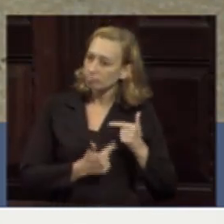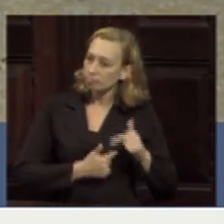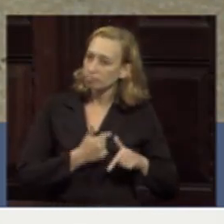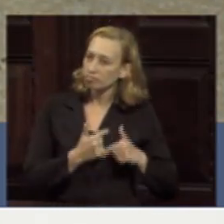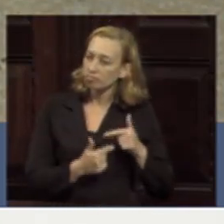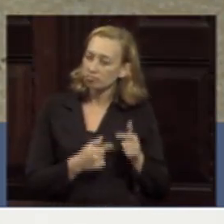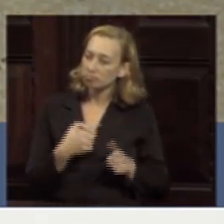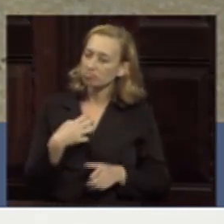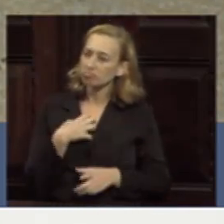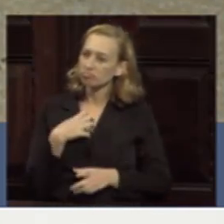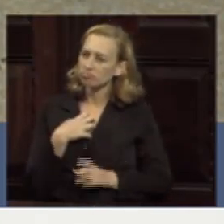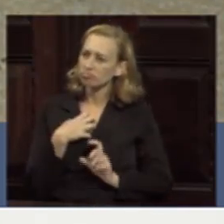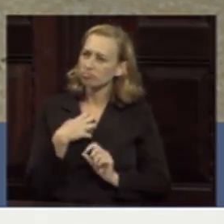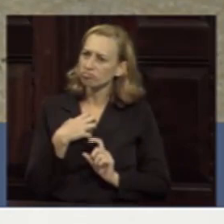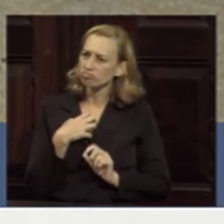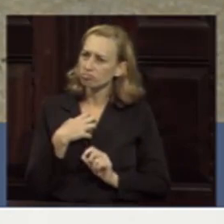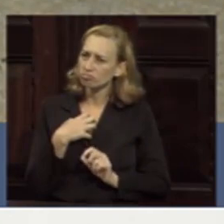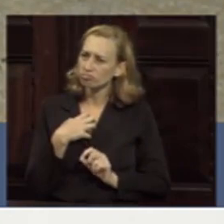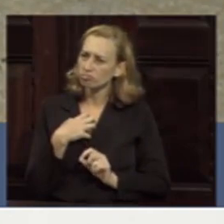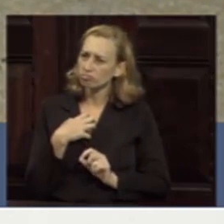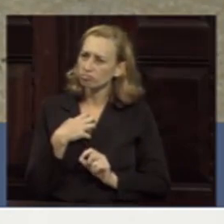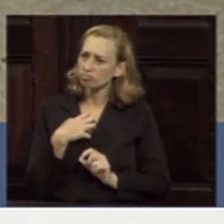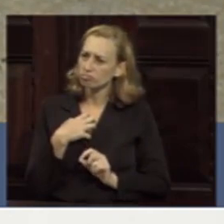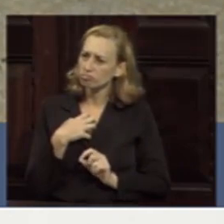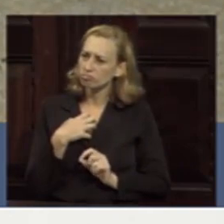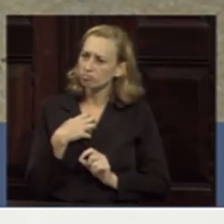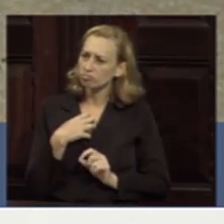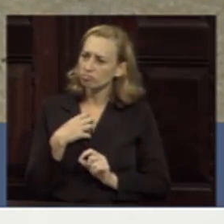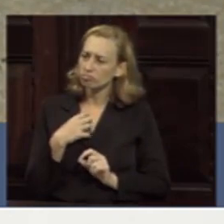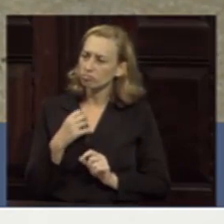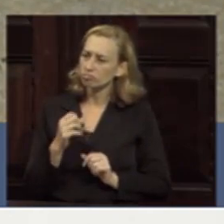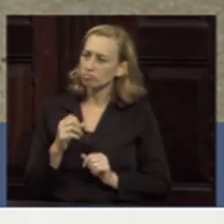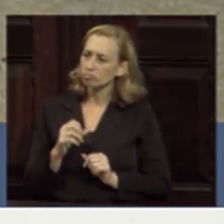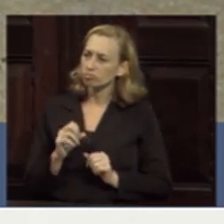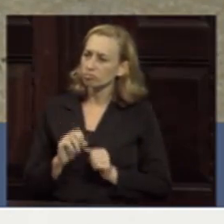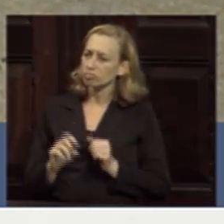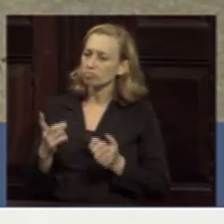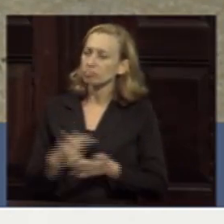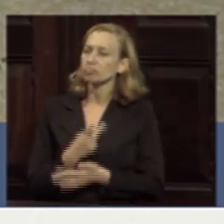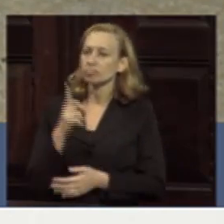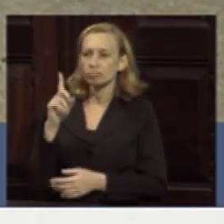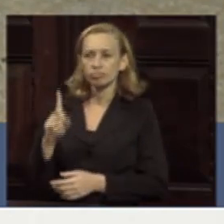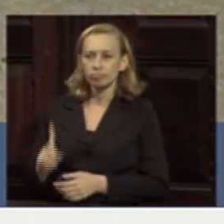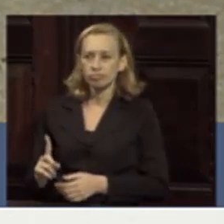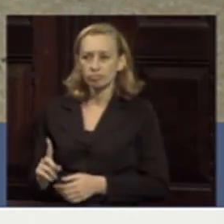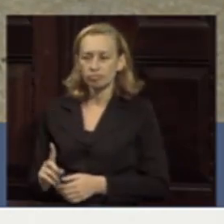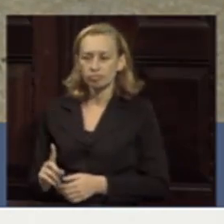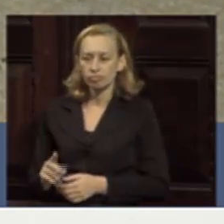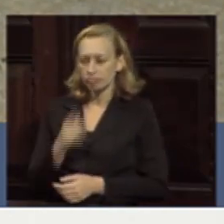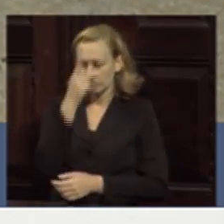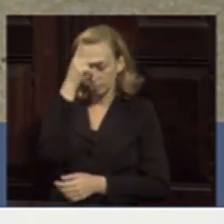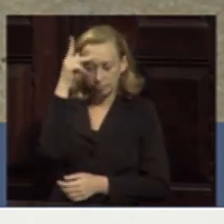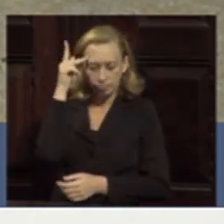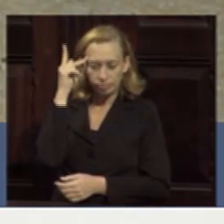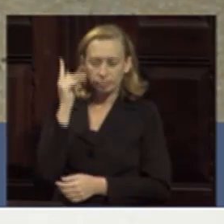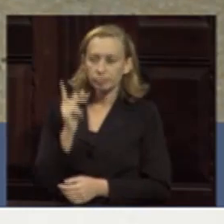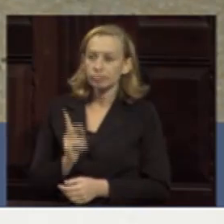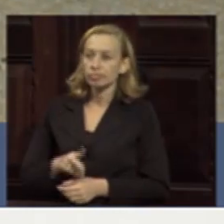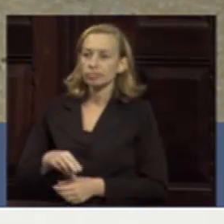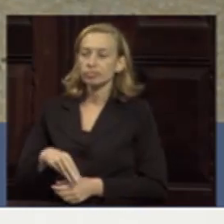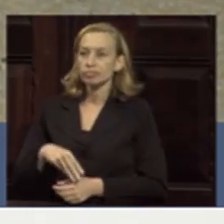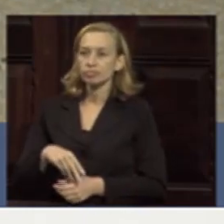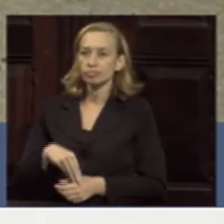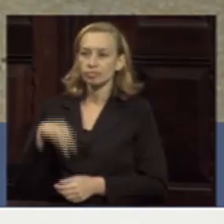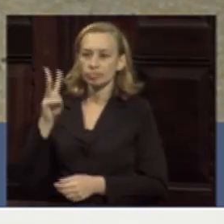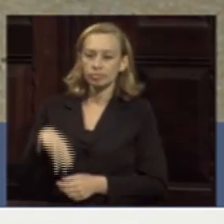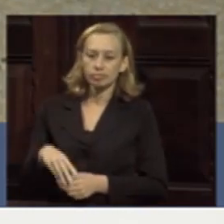de fazer realizar os direitos dos servidores. Mas quem tem se destacado com muitas vitórias